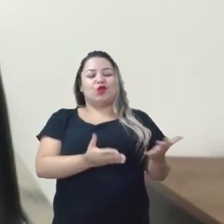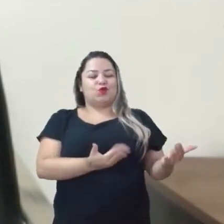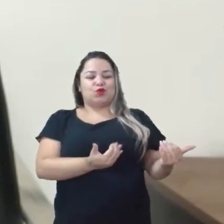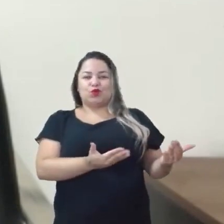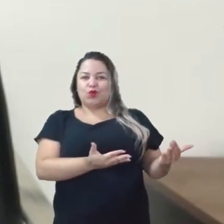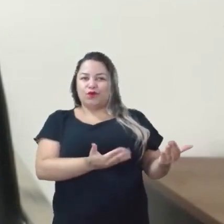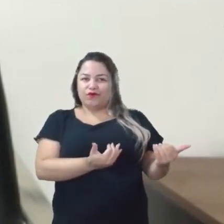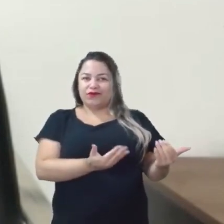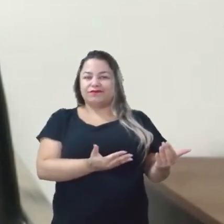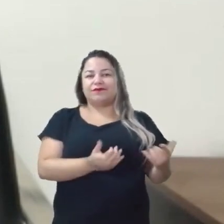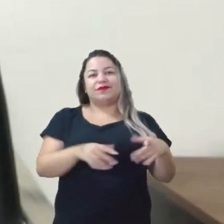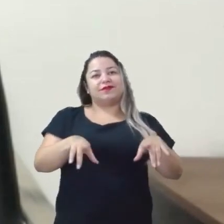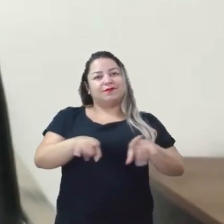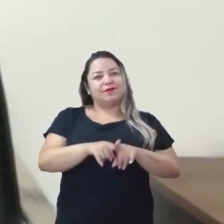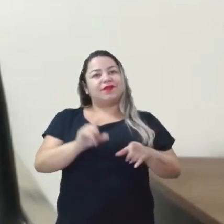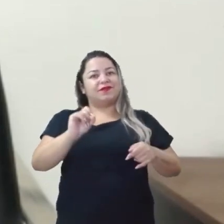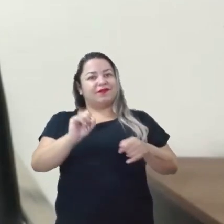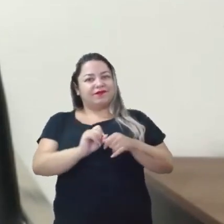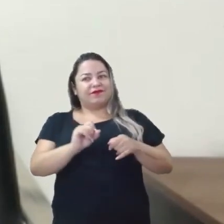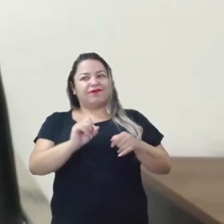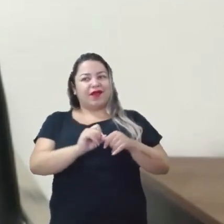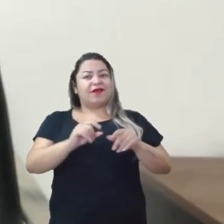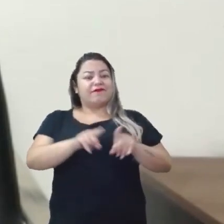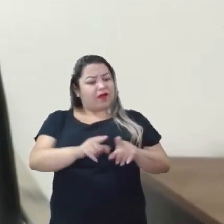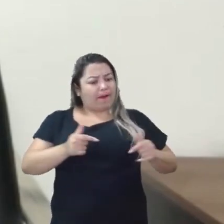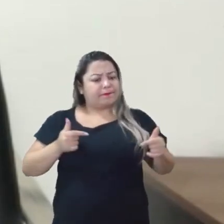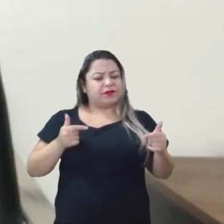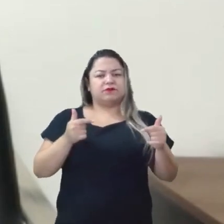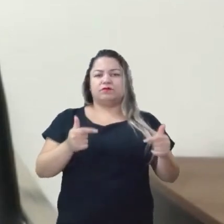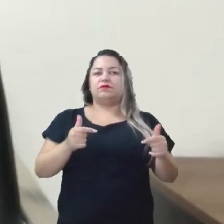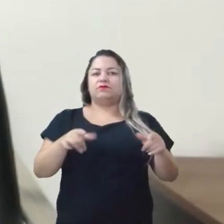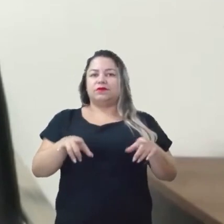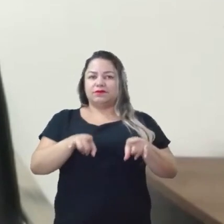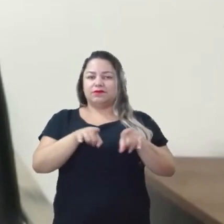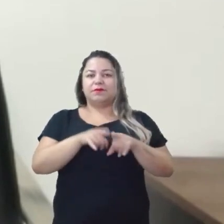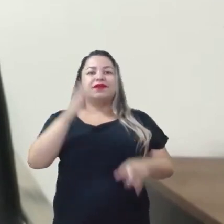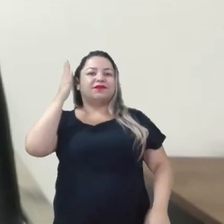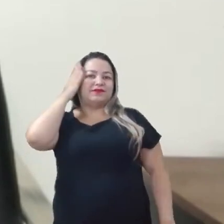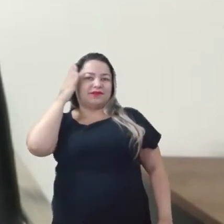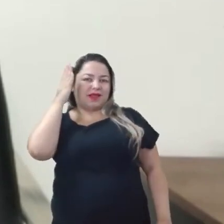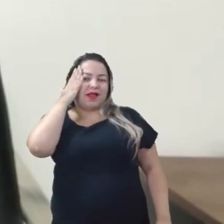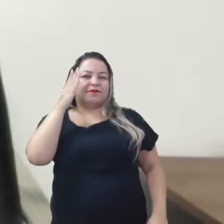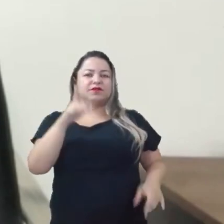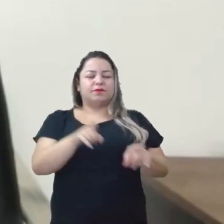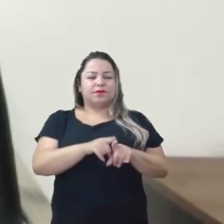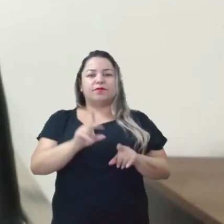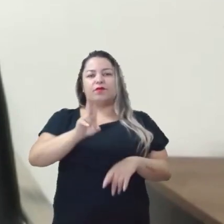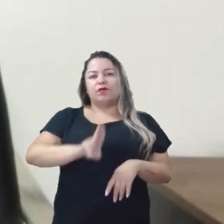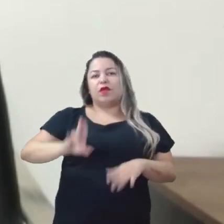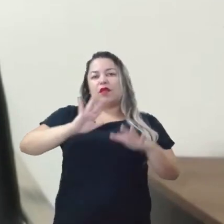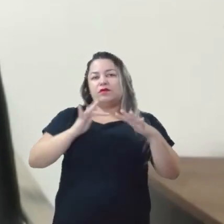é combativo, que faz o embate, que vai para cima e que, acima de tudo, sabe mexer e se utilizar das